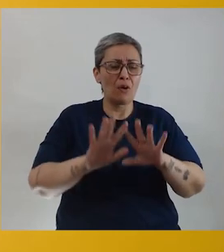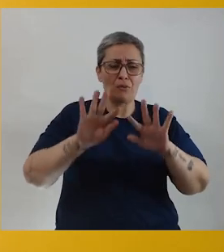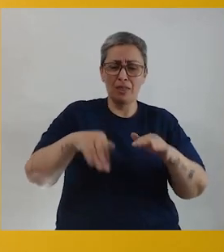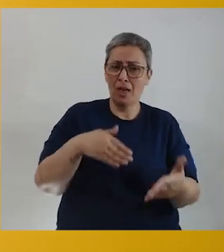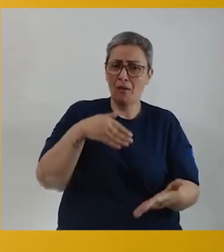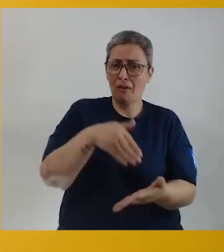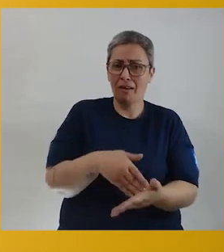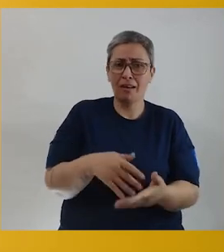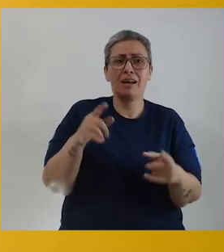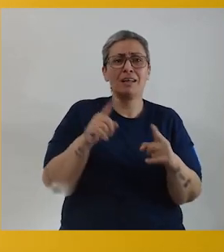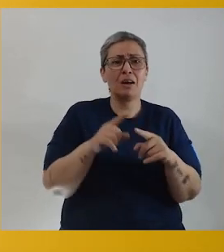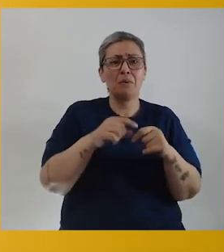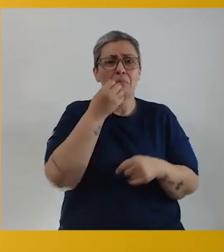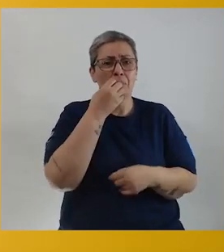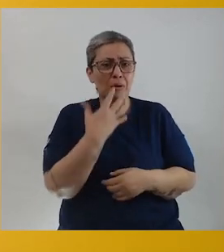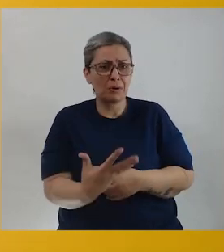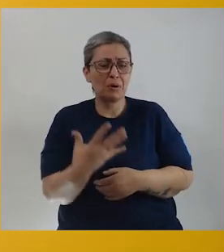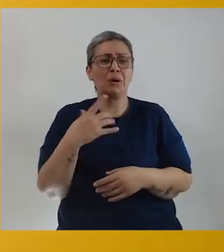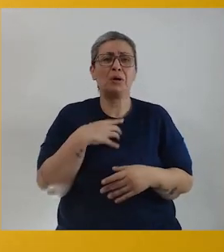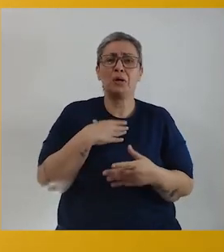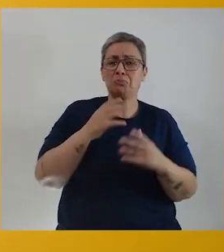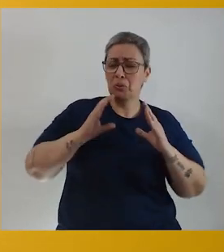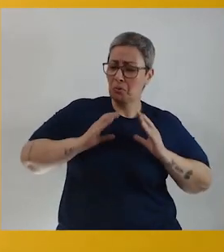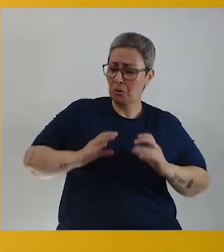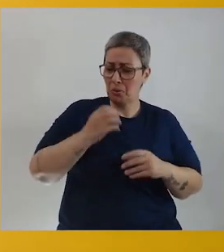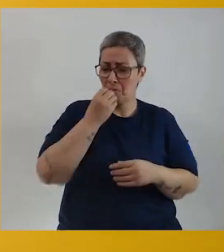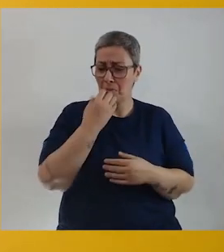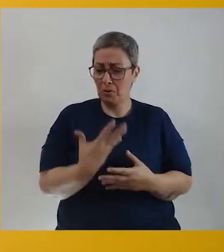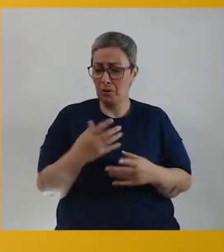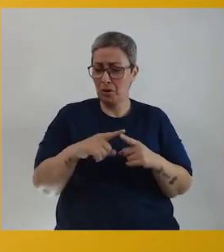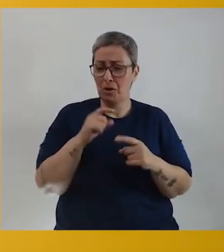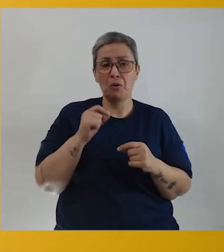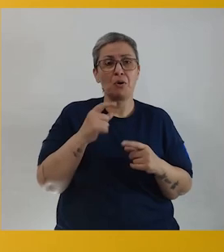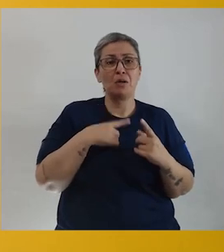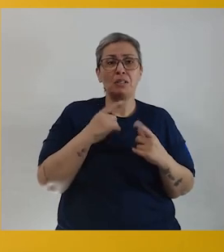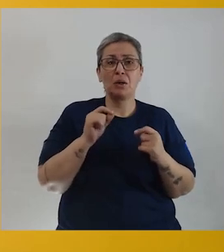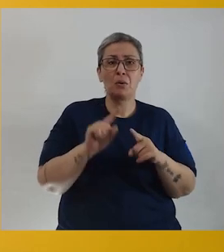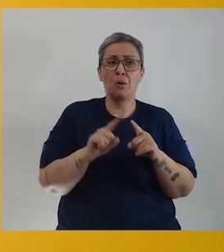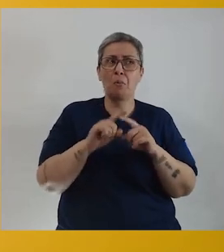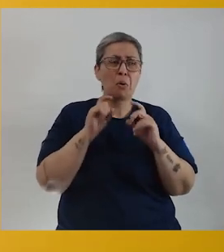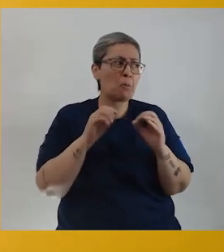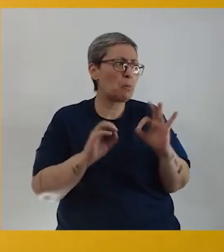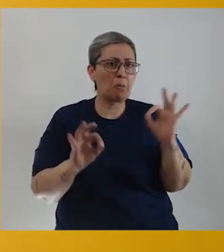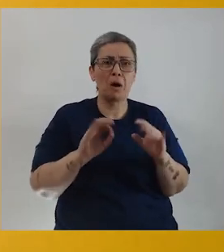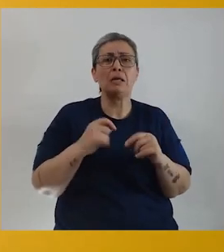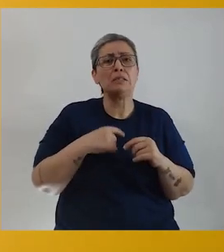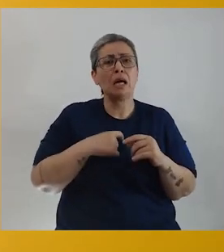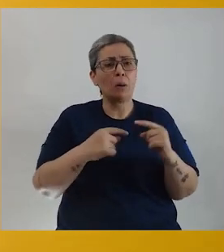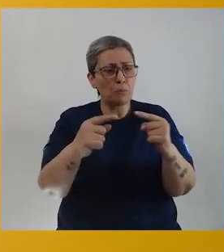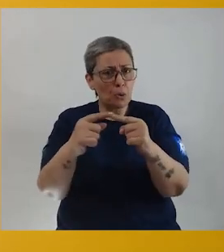o final, ficaram com bons comportamentos, né? Não disruptivos,